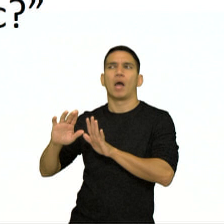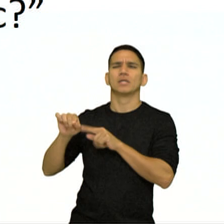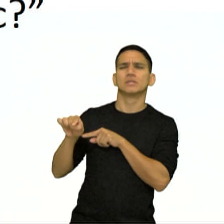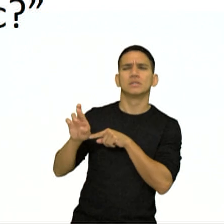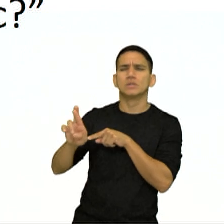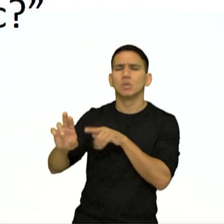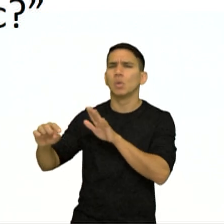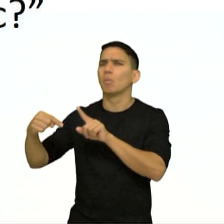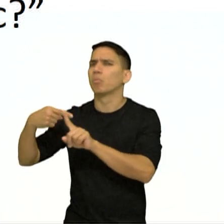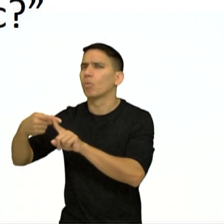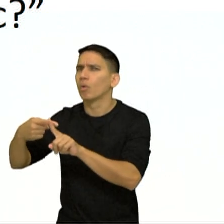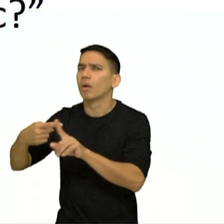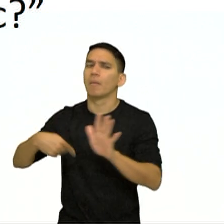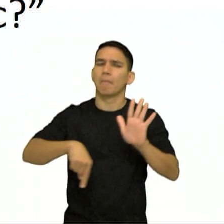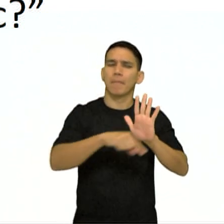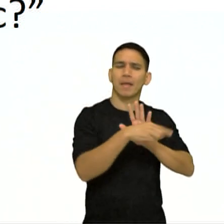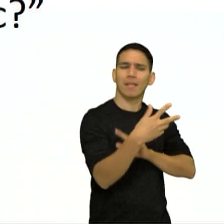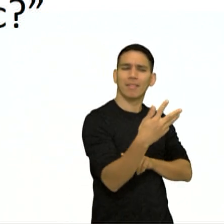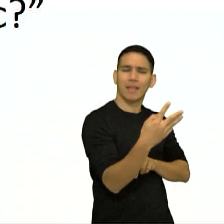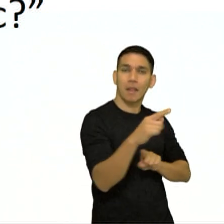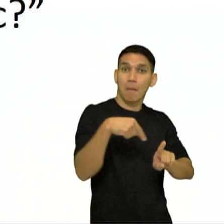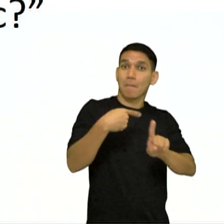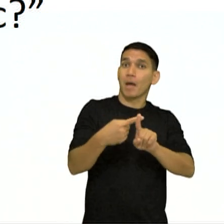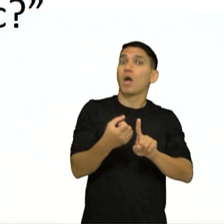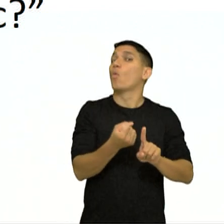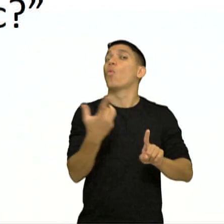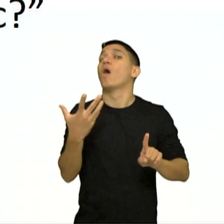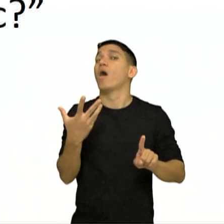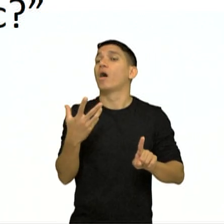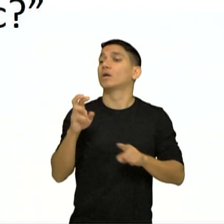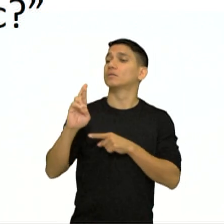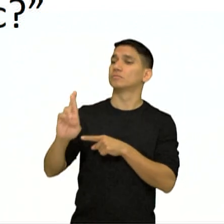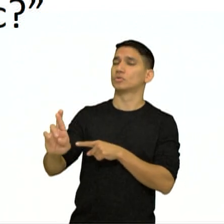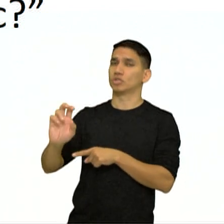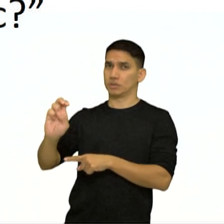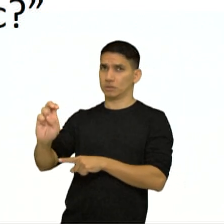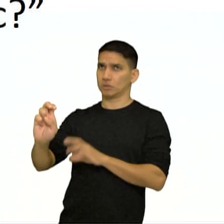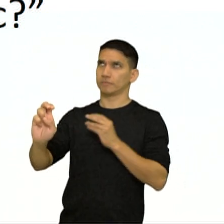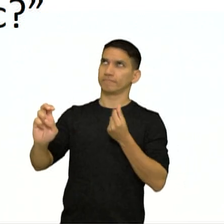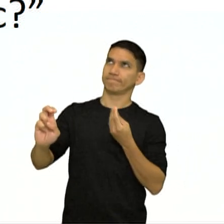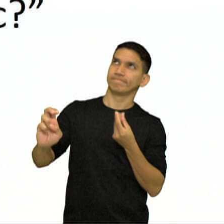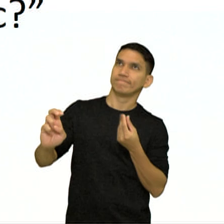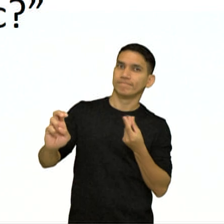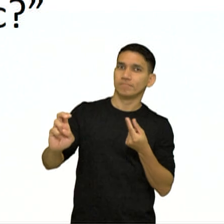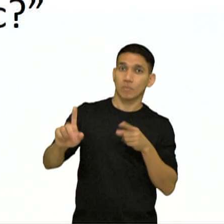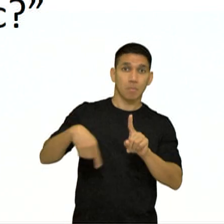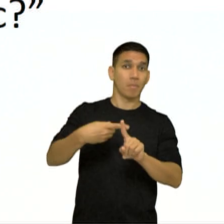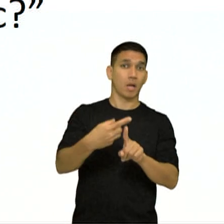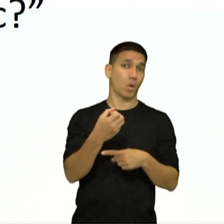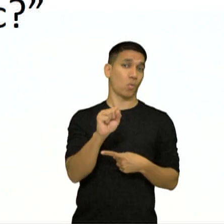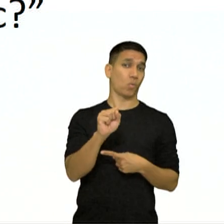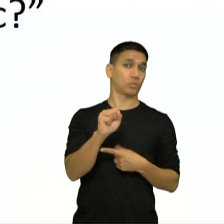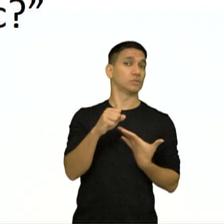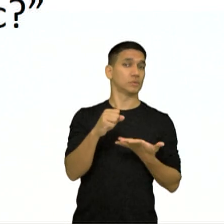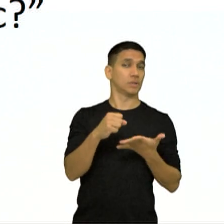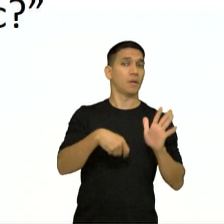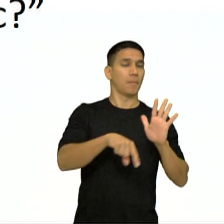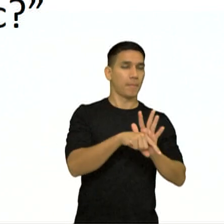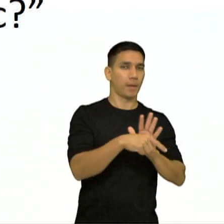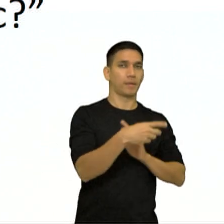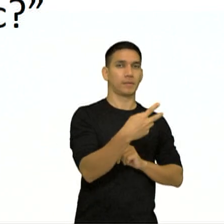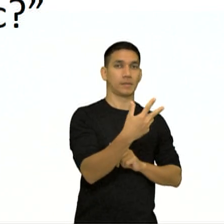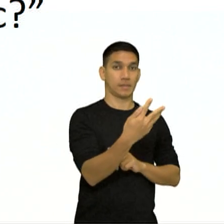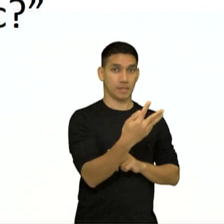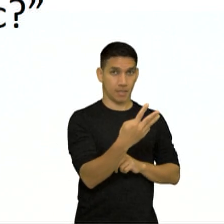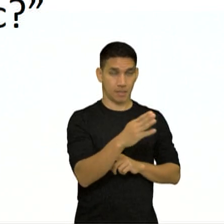então menos 13 mais quanto que dá 5 - 13 + 8 - 13 mais